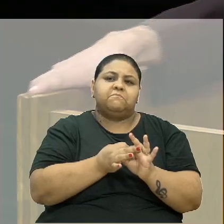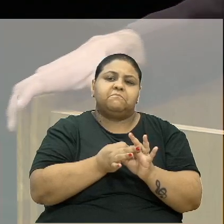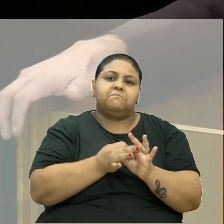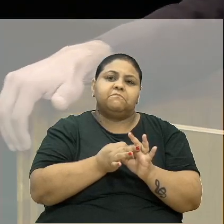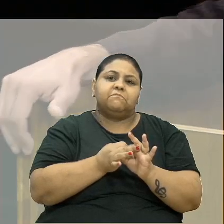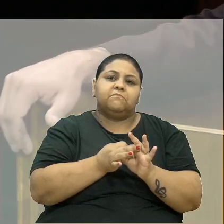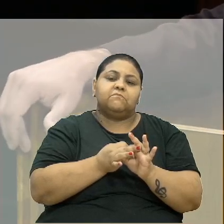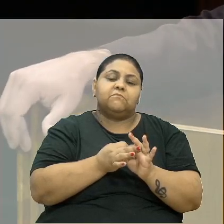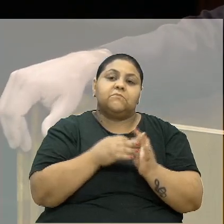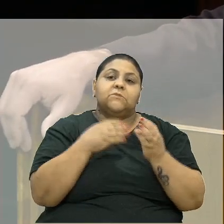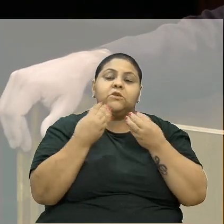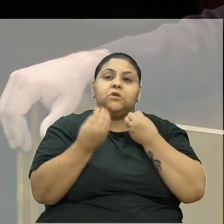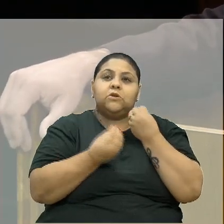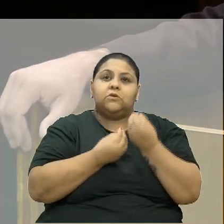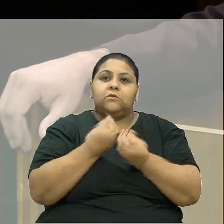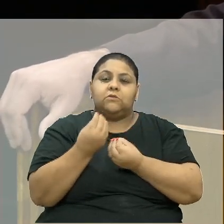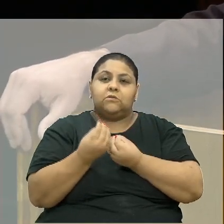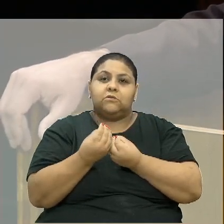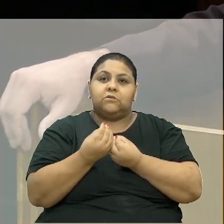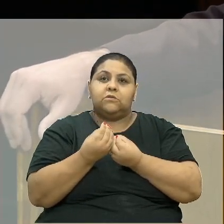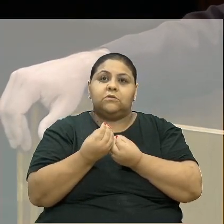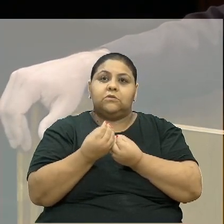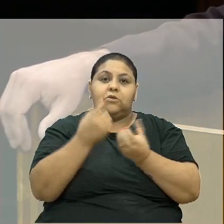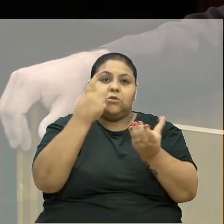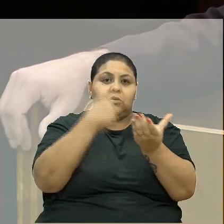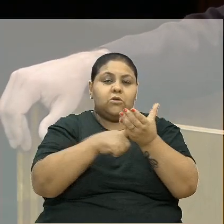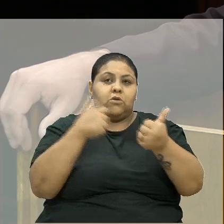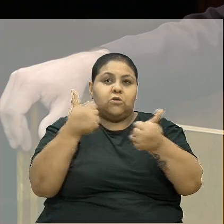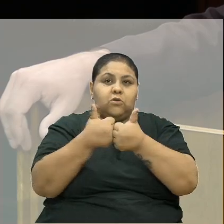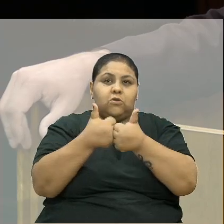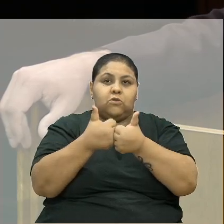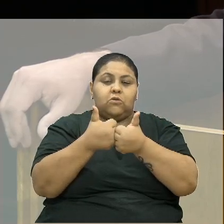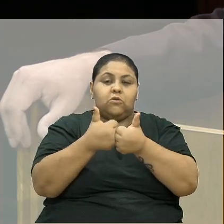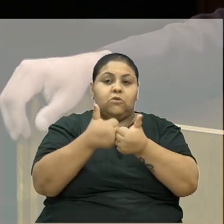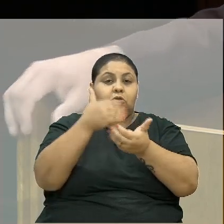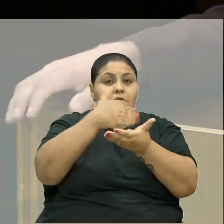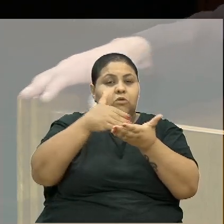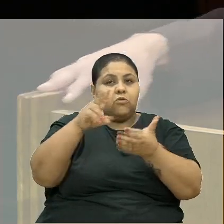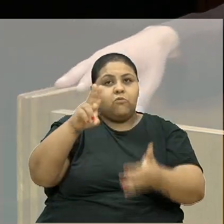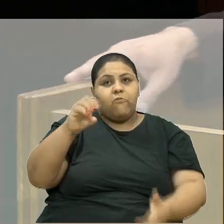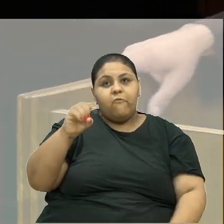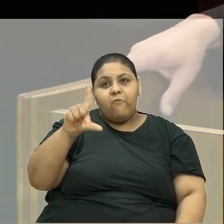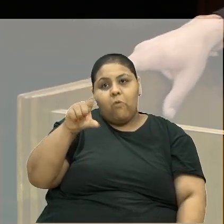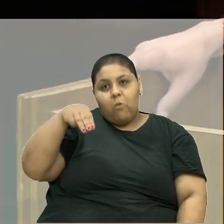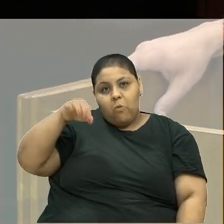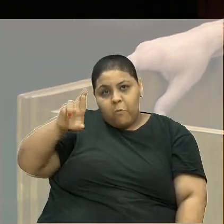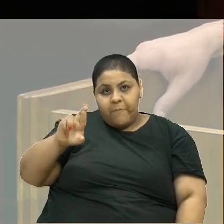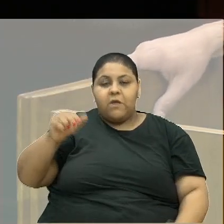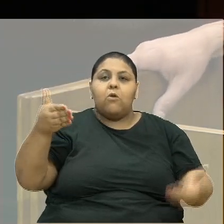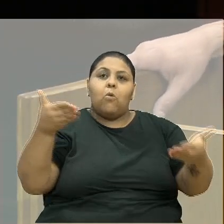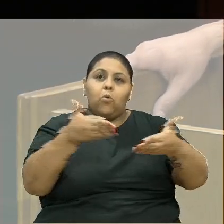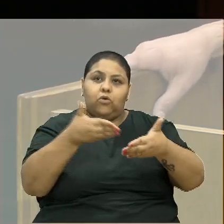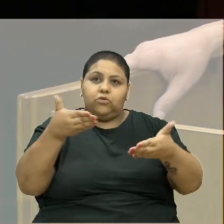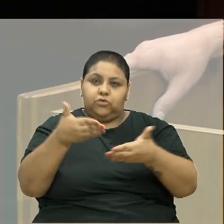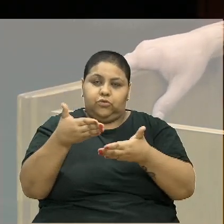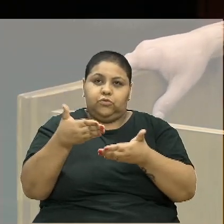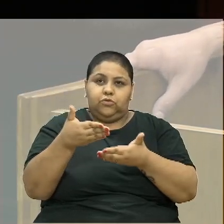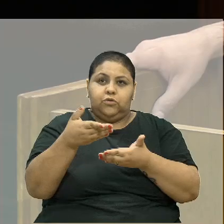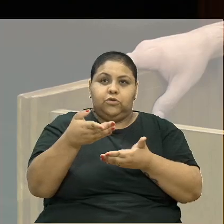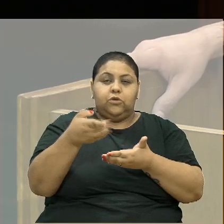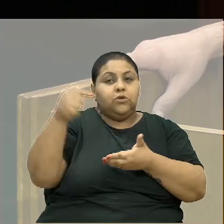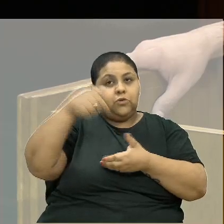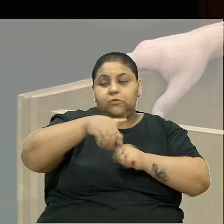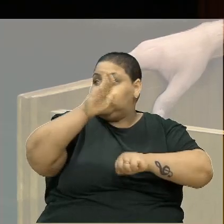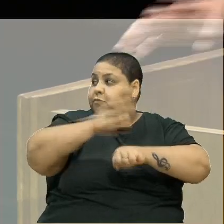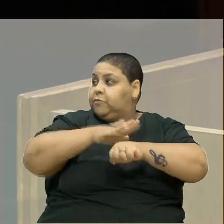E, conforme acordado, juntamente com o secretário Volmir da Habitação, hoje, neste momento,